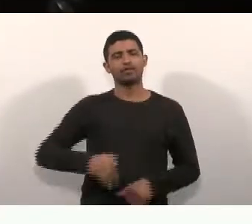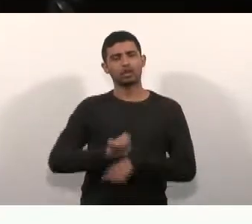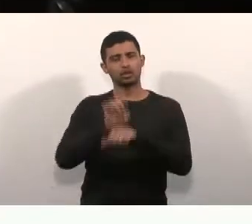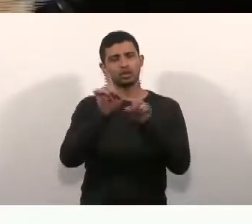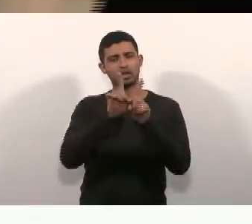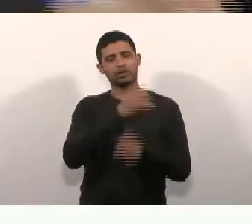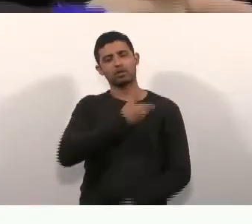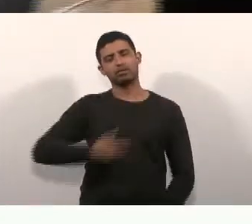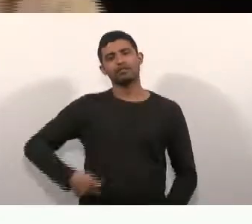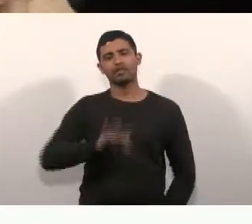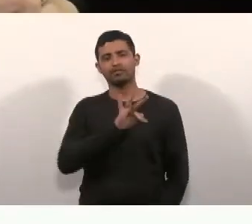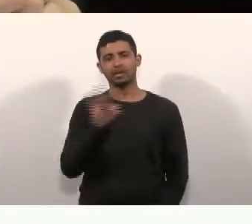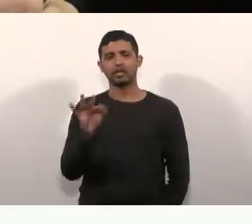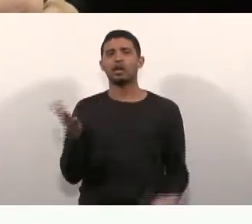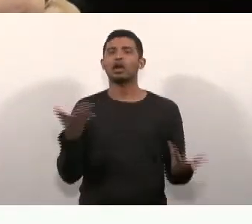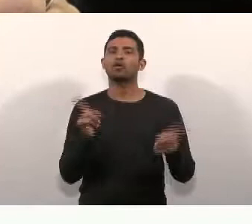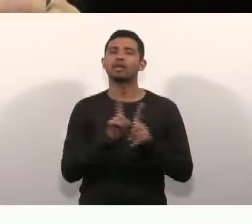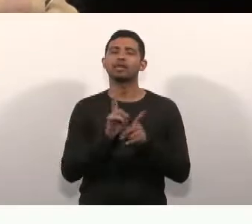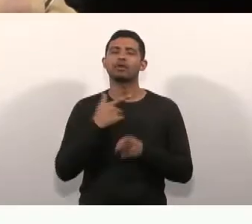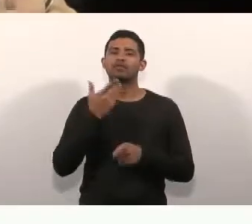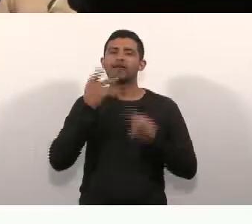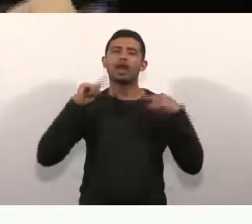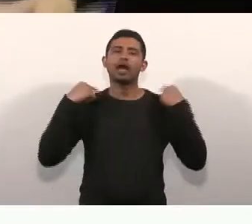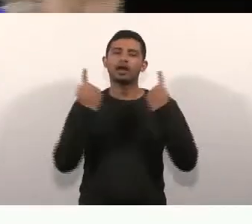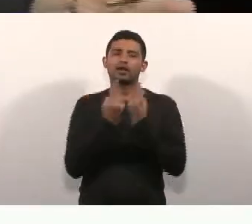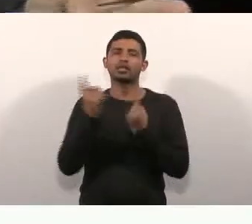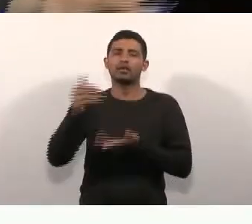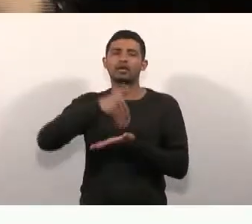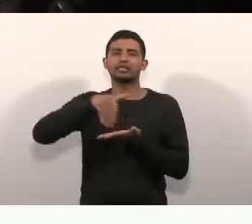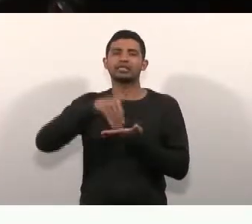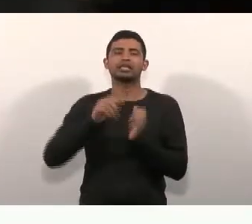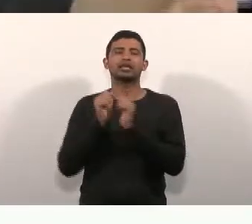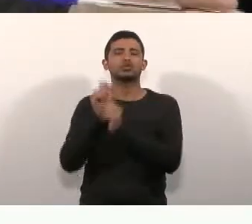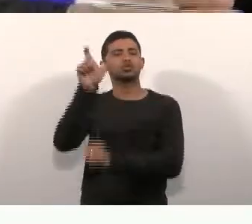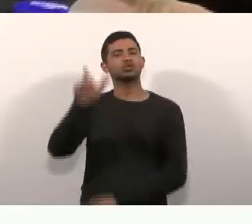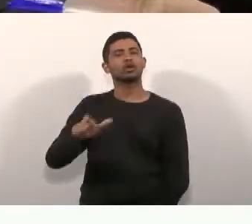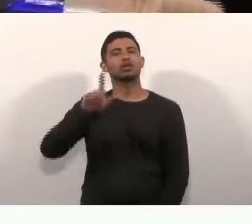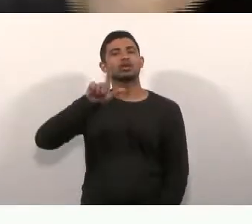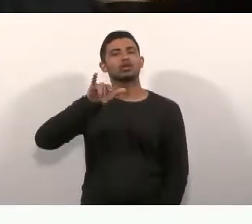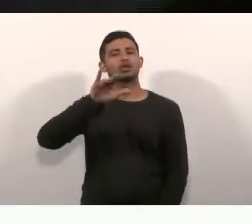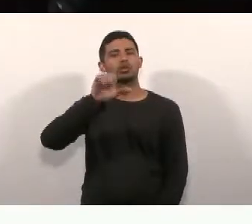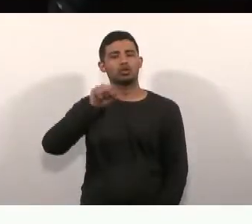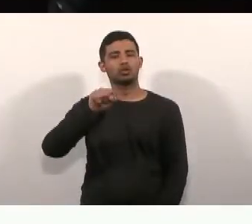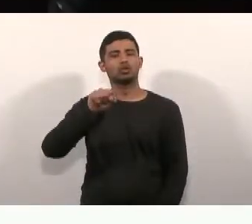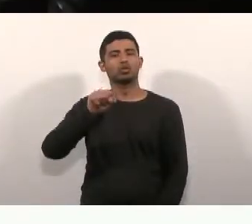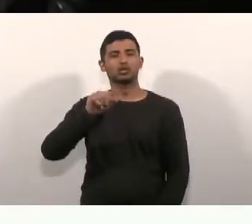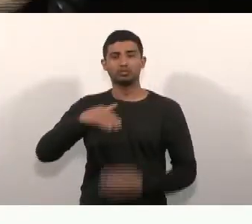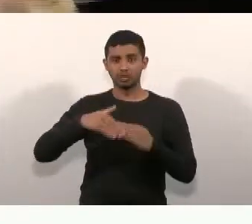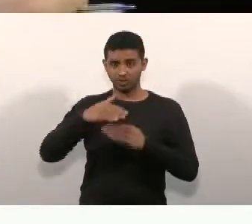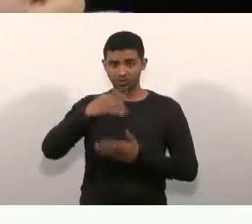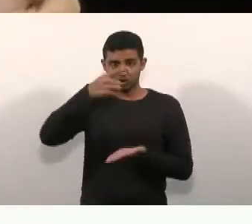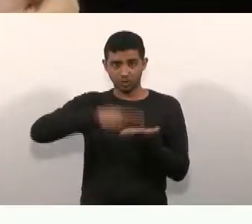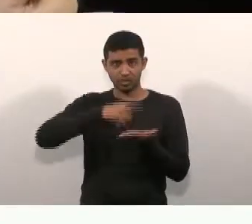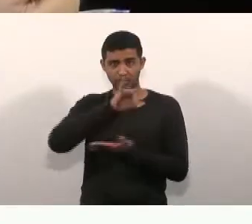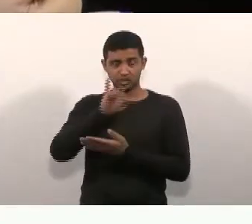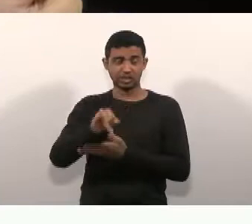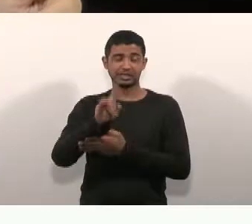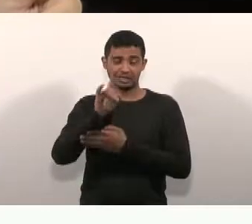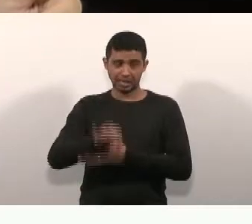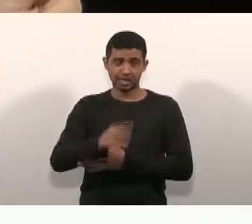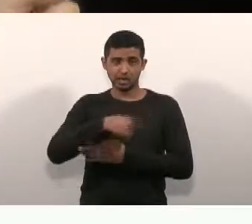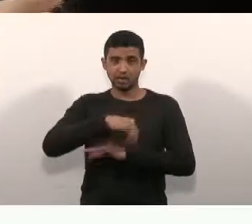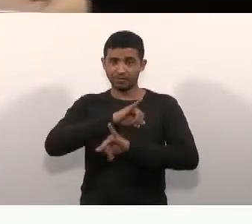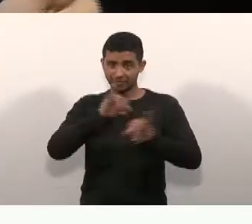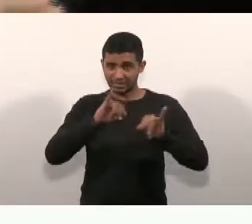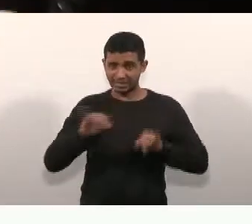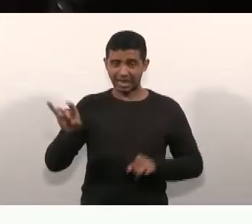falando sobre a eventual reunião com o secretário Lucas Tristão, que assim que fechar uma data com isso, eu vou comunicar todos os presentes, todos os